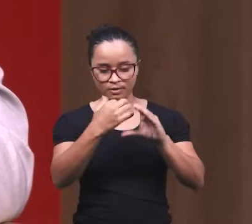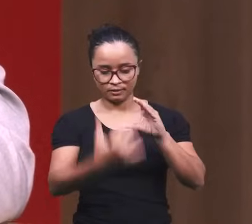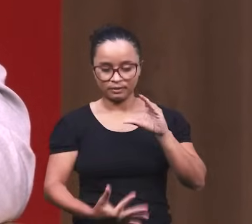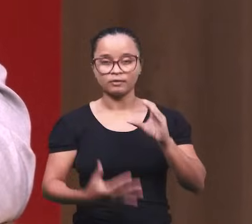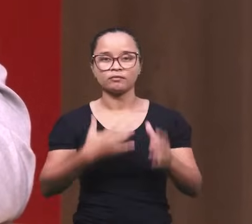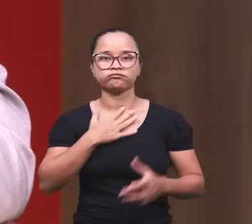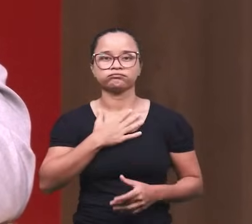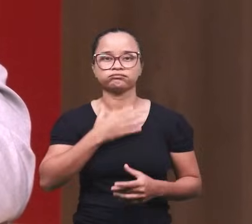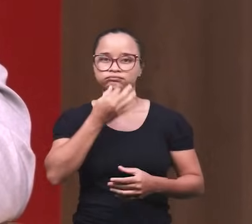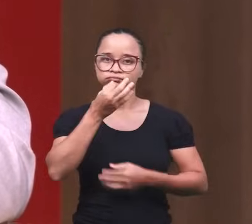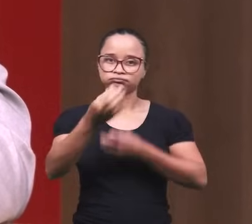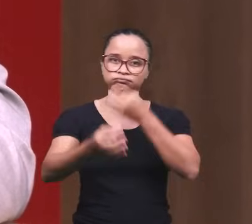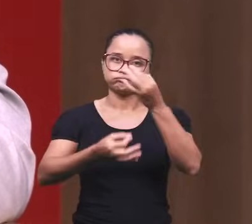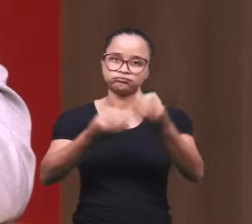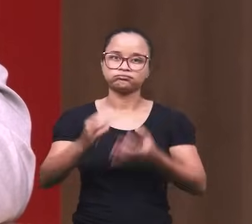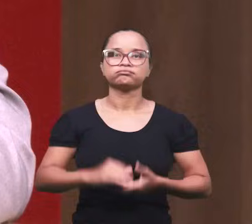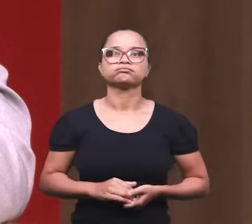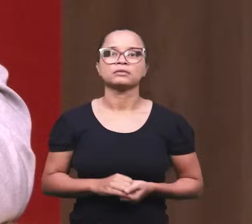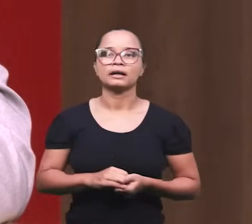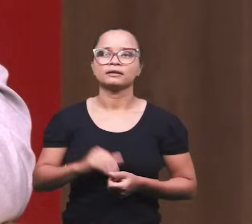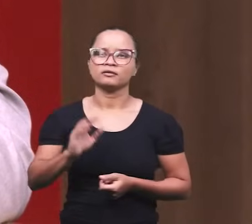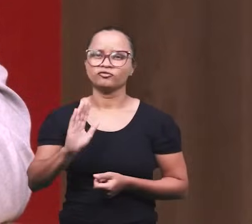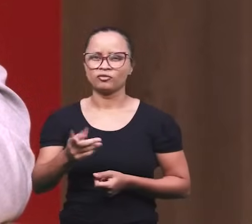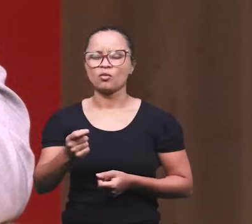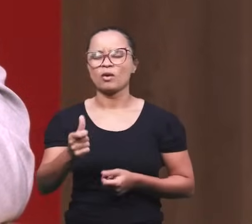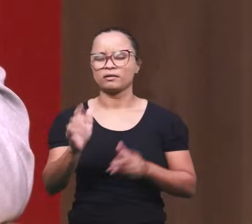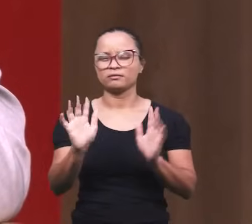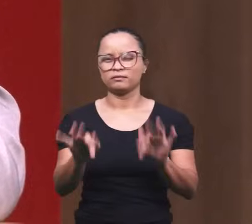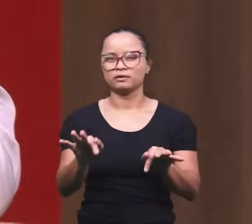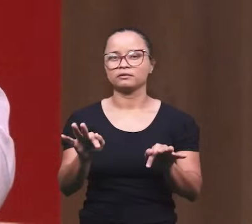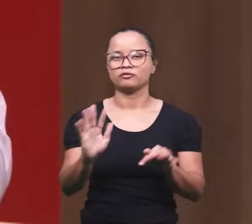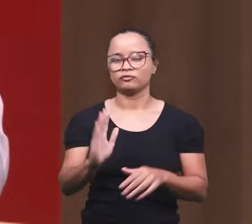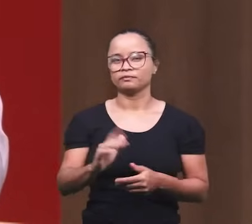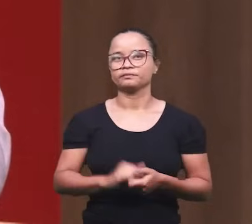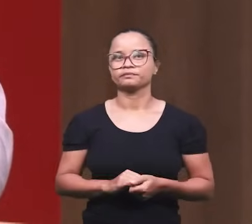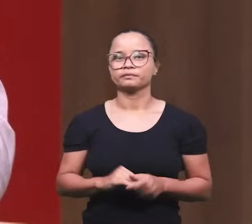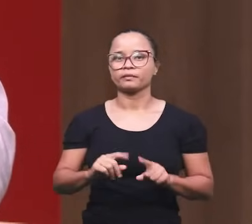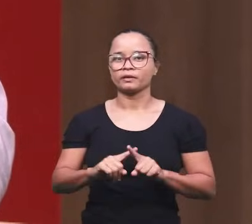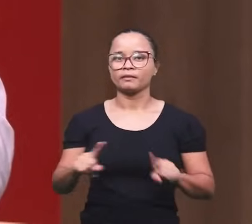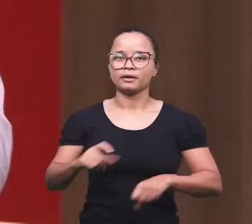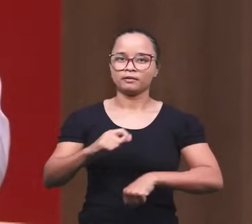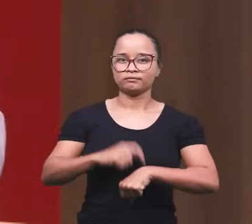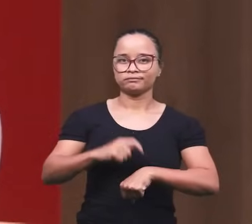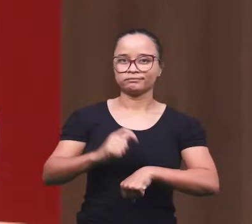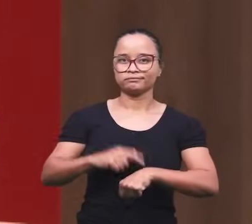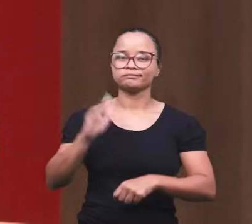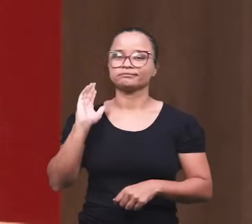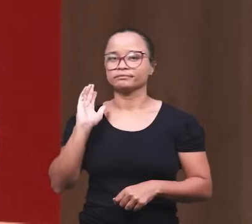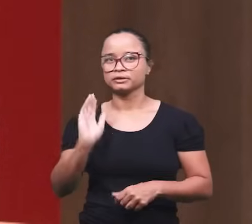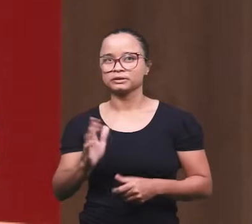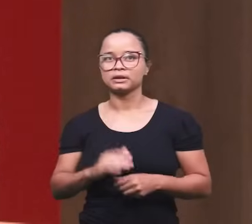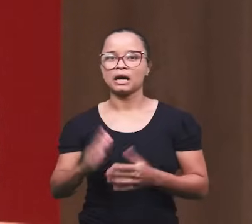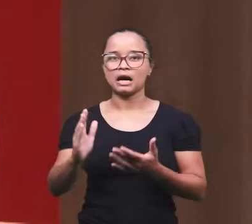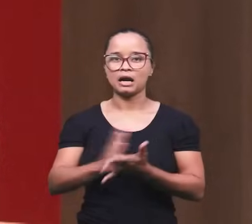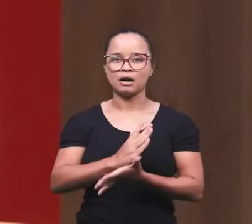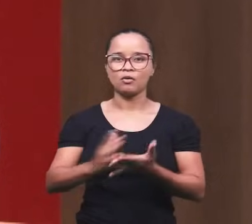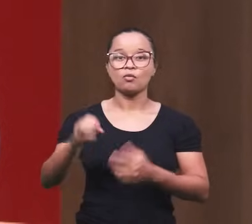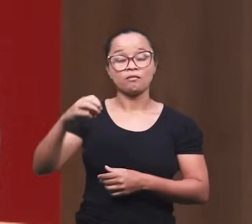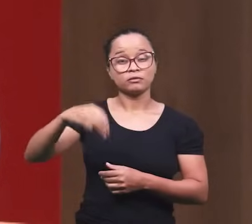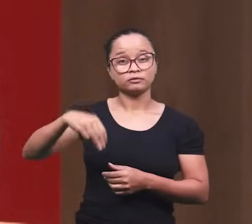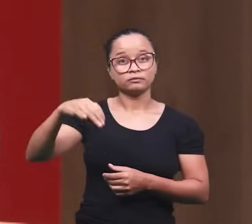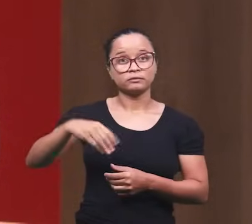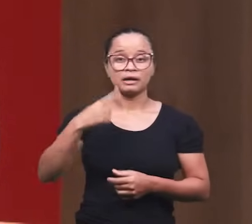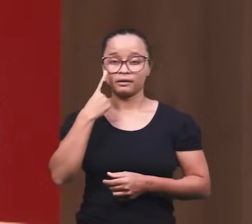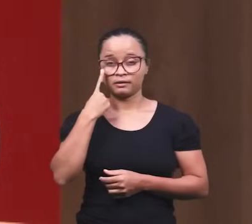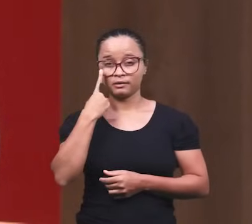que eu queria que você comentasse eh Fernando também a gente já tá caminhando pro final mas a gente tem um tempinho ainda